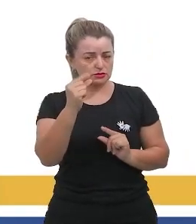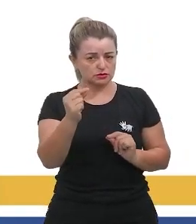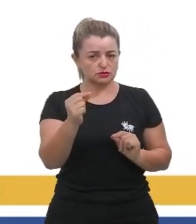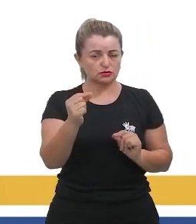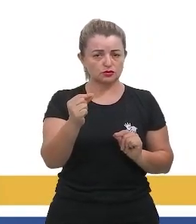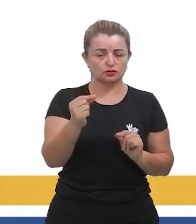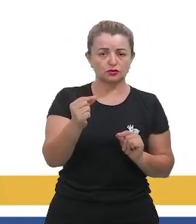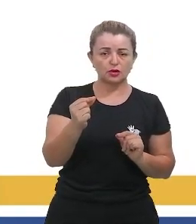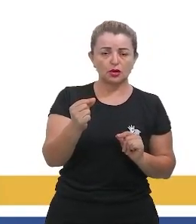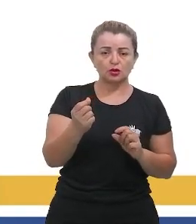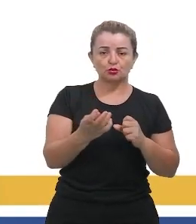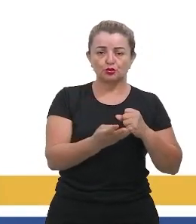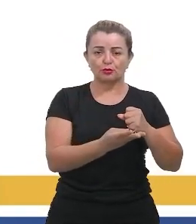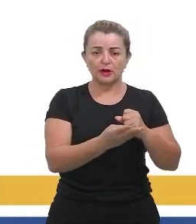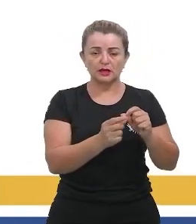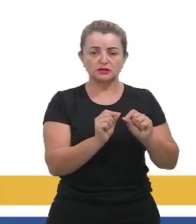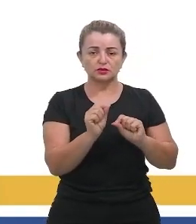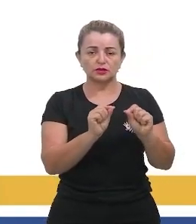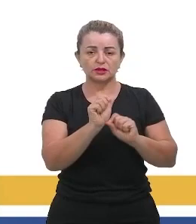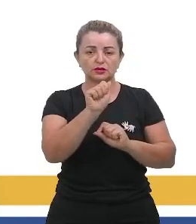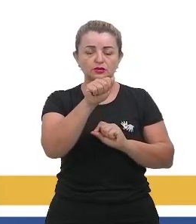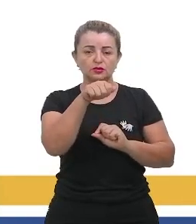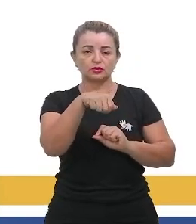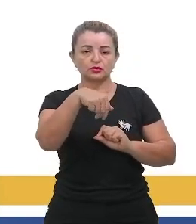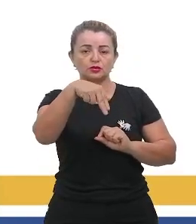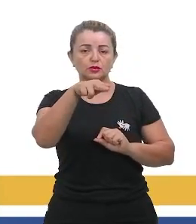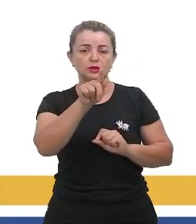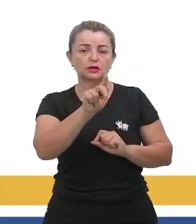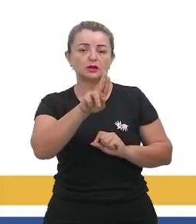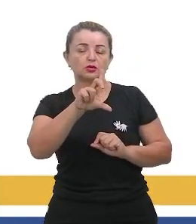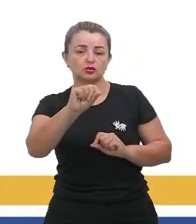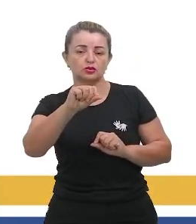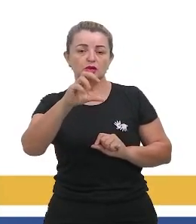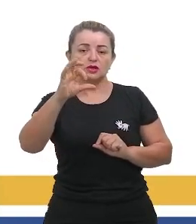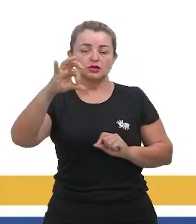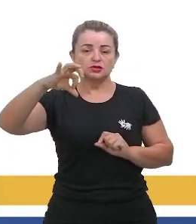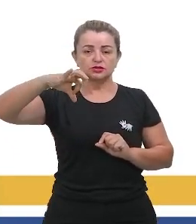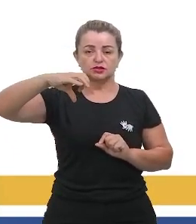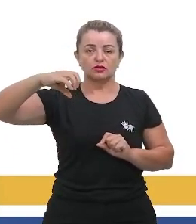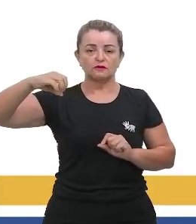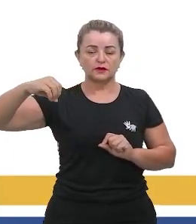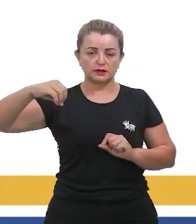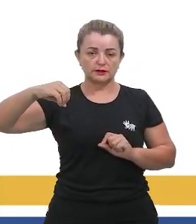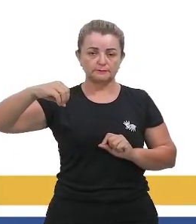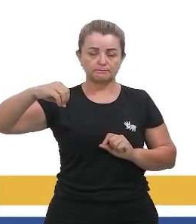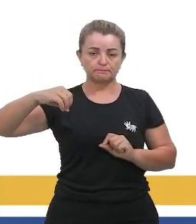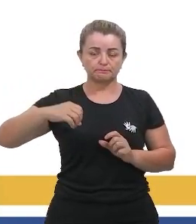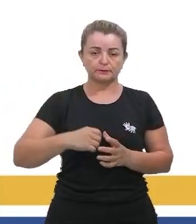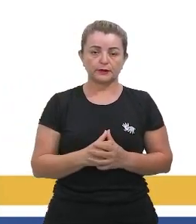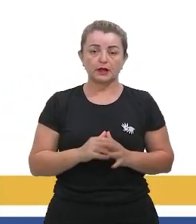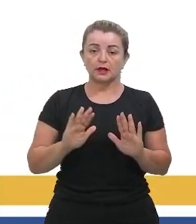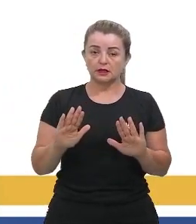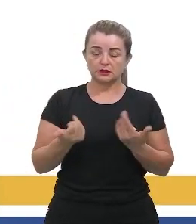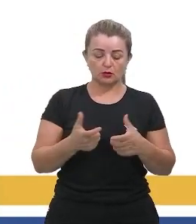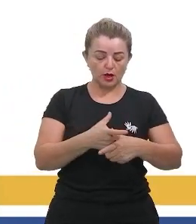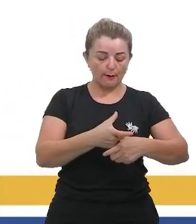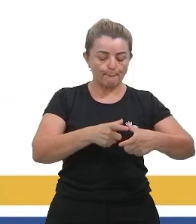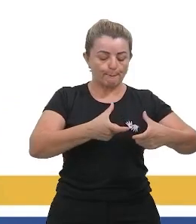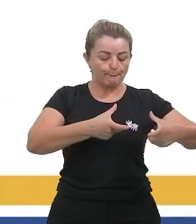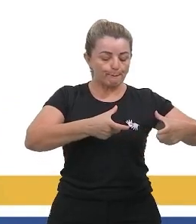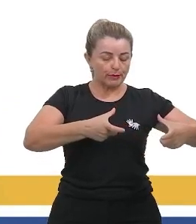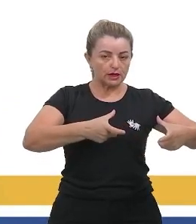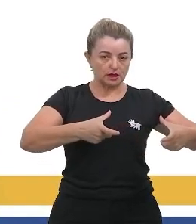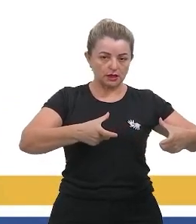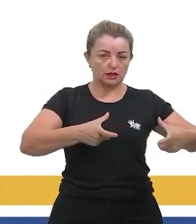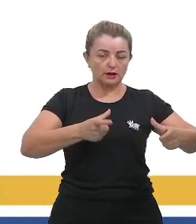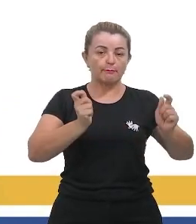de um ângulo de 90 graus, como a gente estabeleceu no nível número 1. Ou seja, ele amplia esse